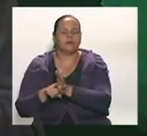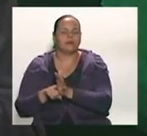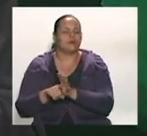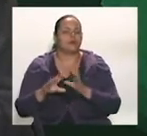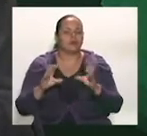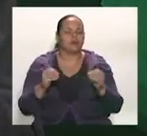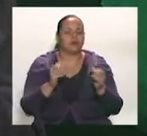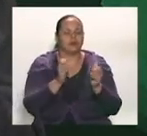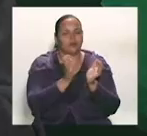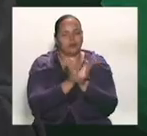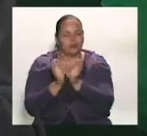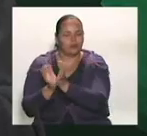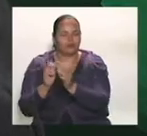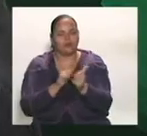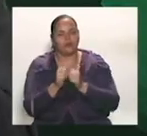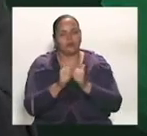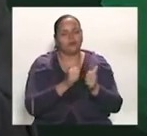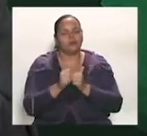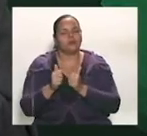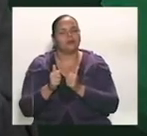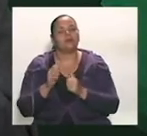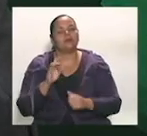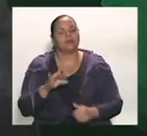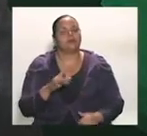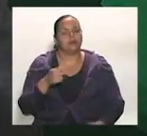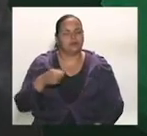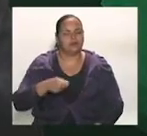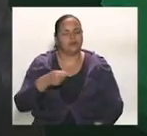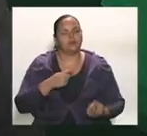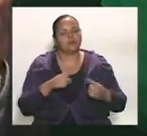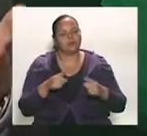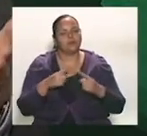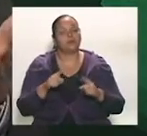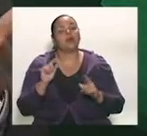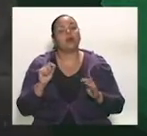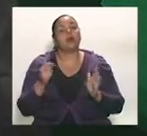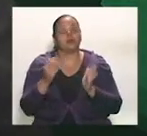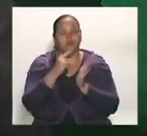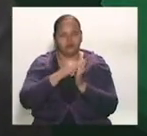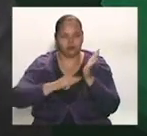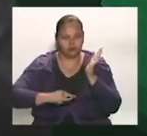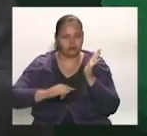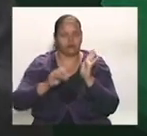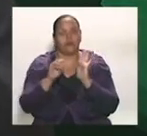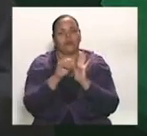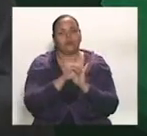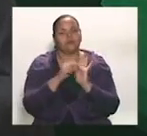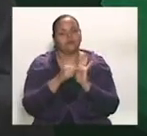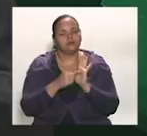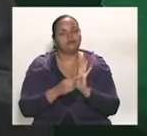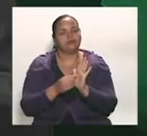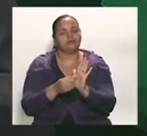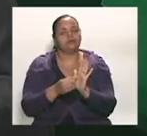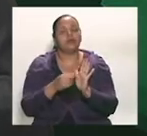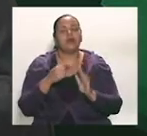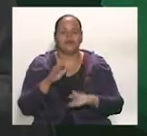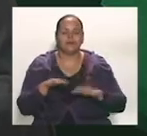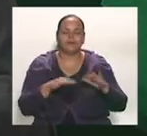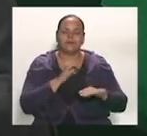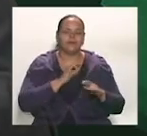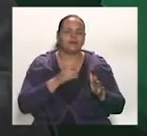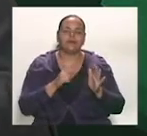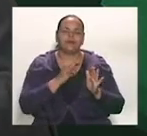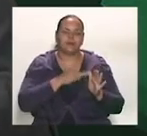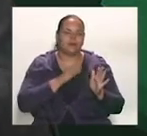fiscaliza regularmente todos os clubes, ela só vai atuar mediante provocação, de ofício. Então pode ser que ela